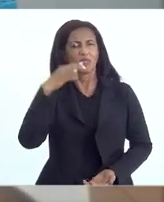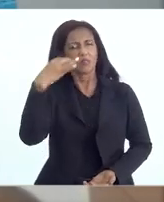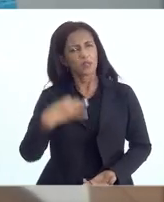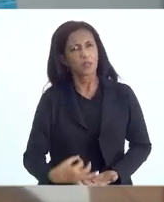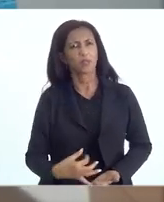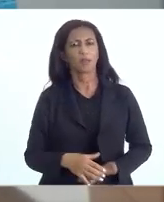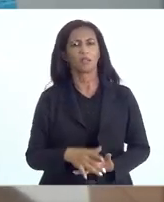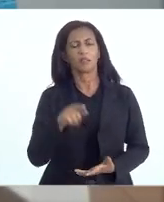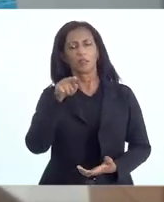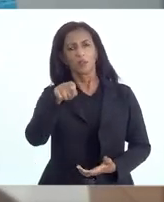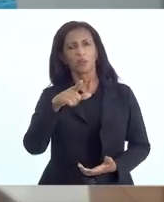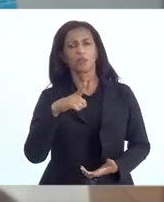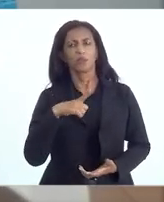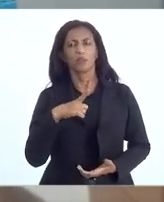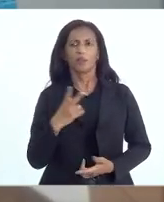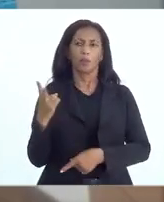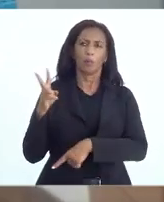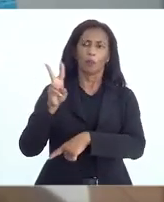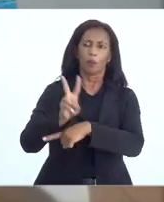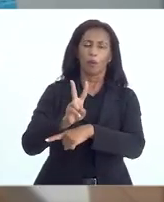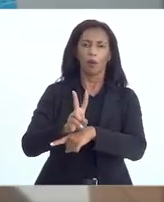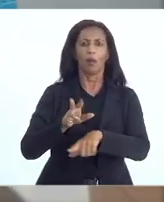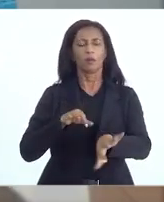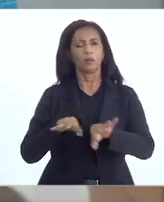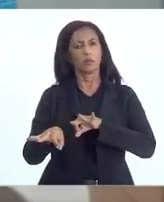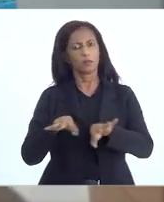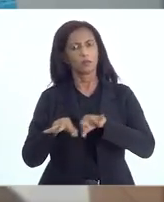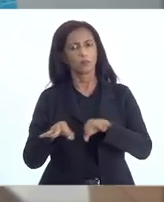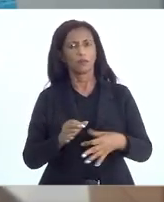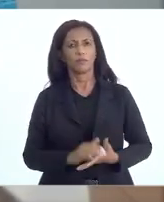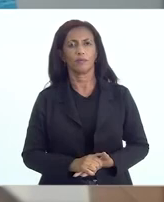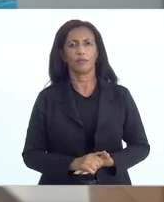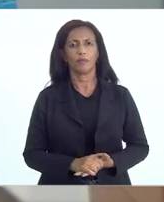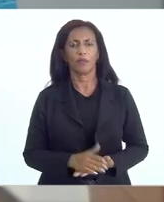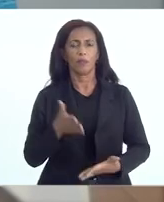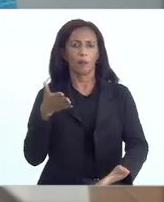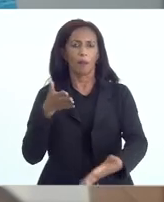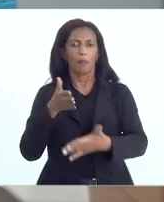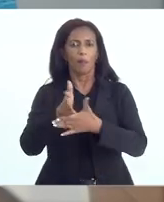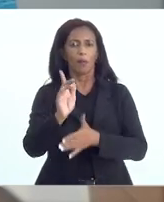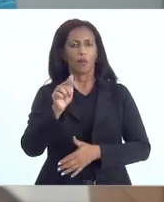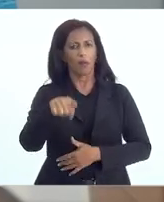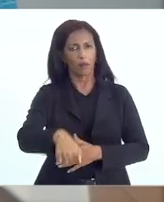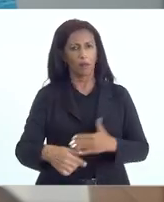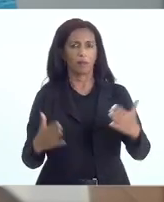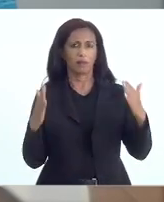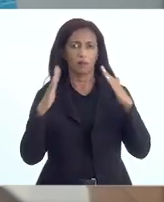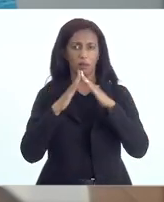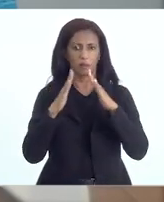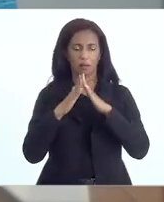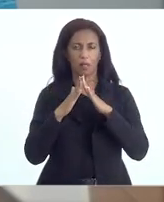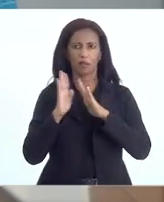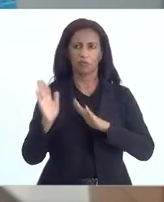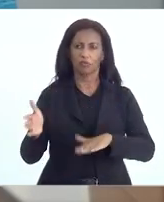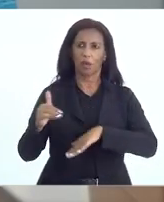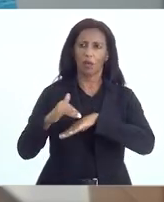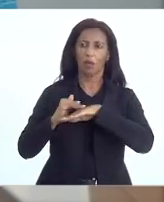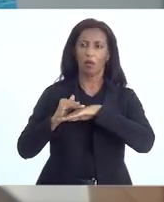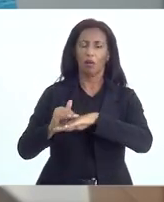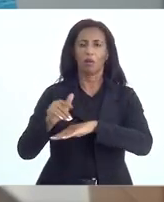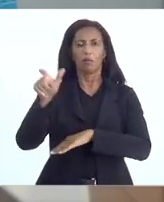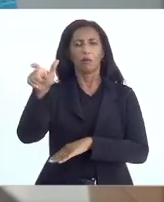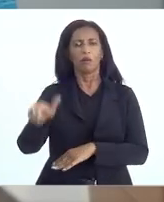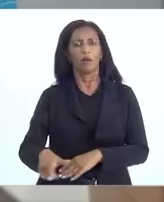é que o senhor vai ser um dos Defensores desse projeto para aprovar esse projeto aqui nessa casa já conversei